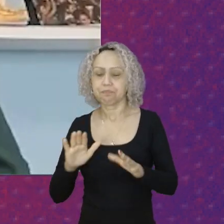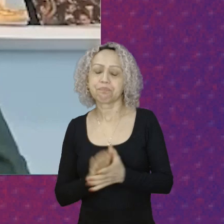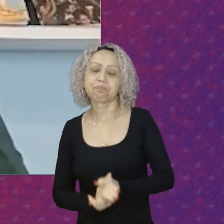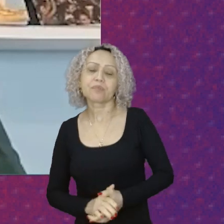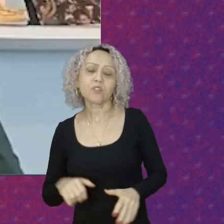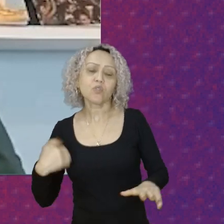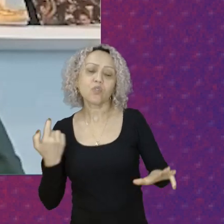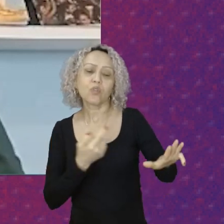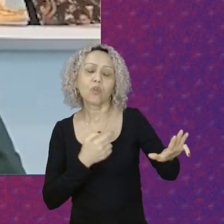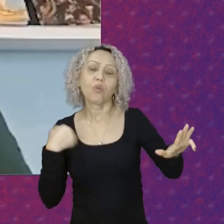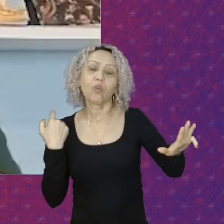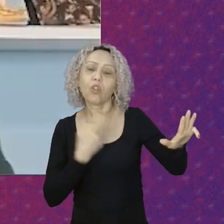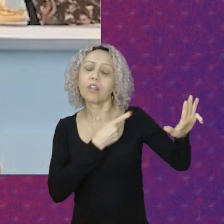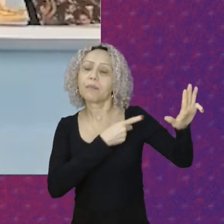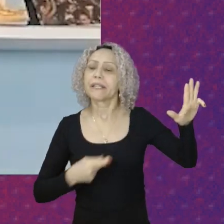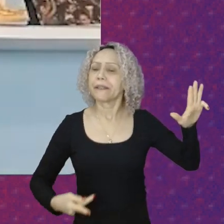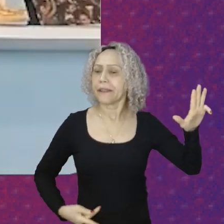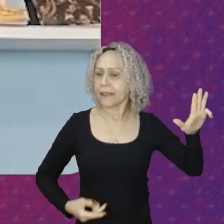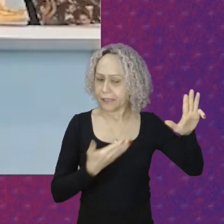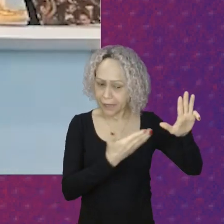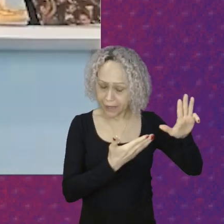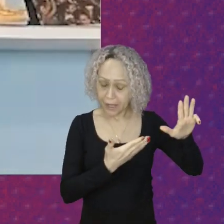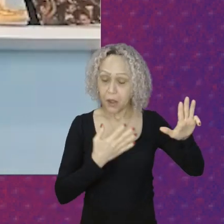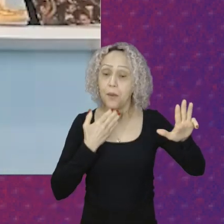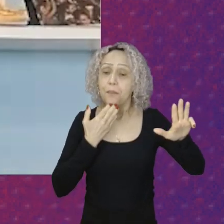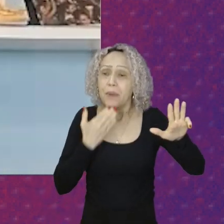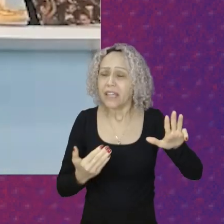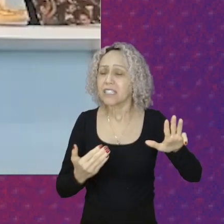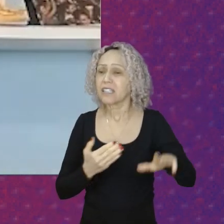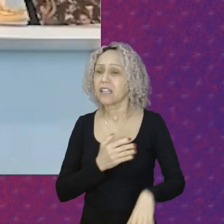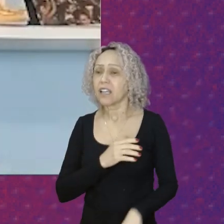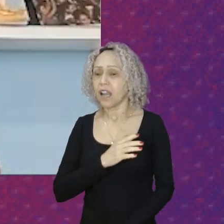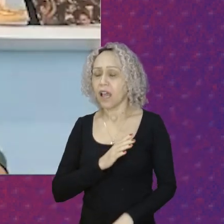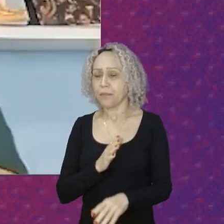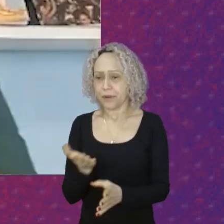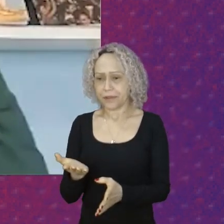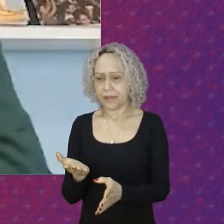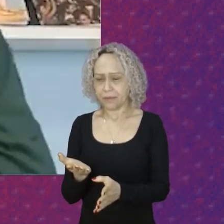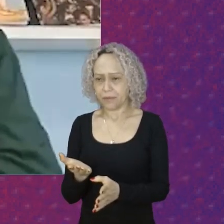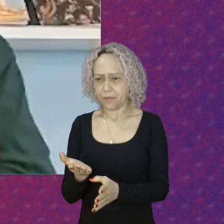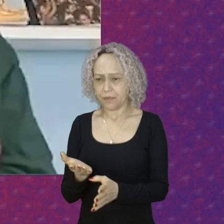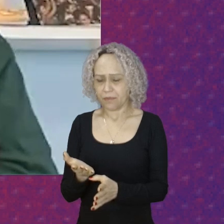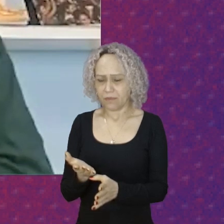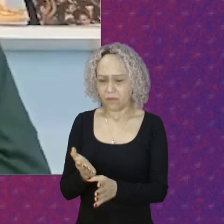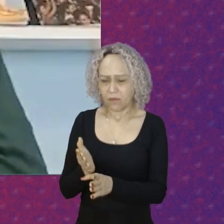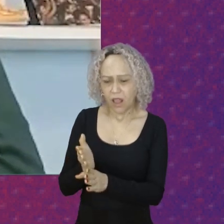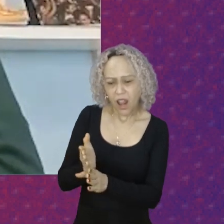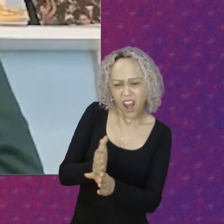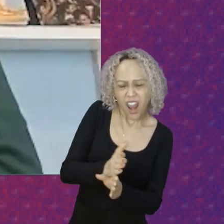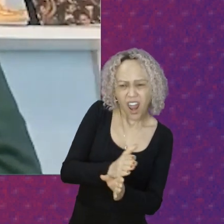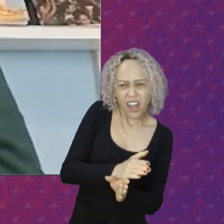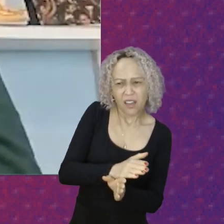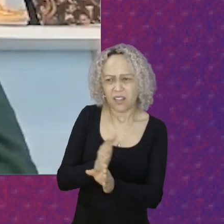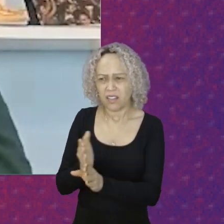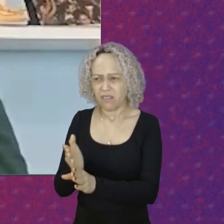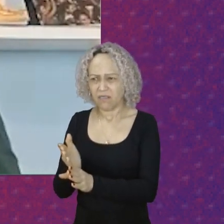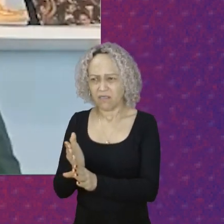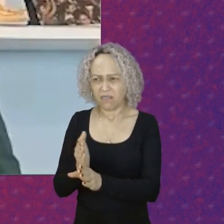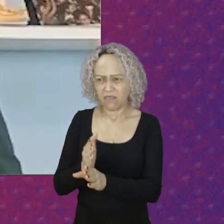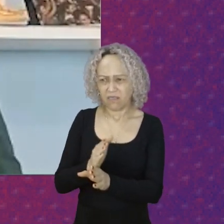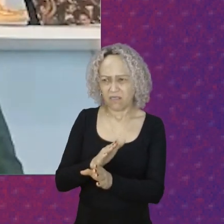da Silva, pede um corredor humanitário e pede um cessar-fogo, nós temos